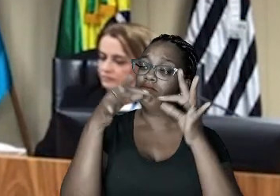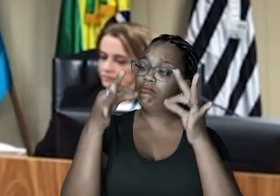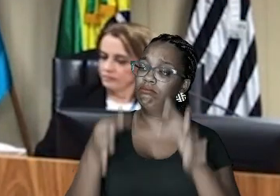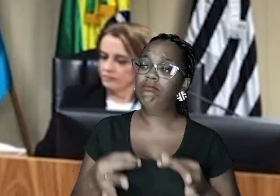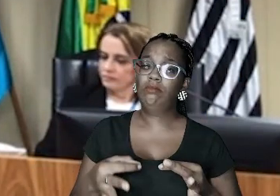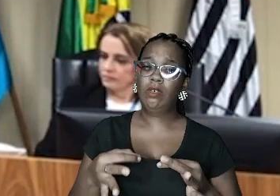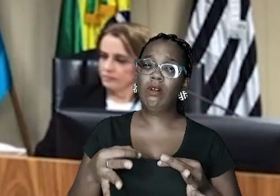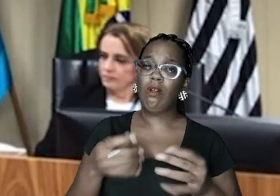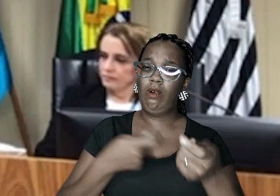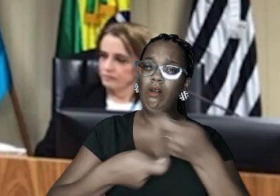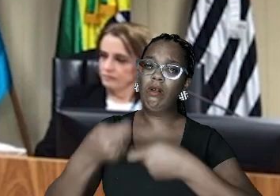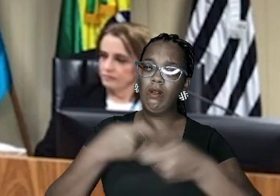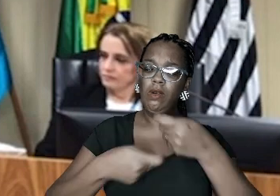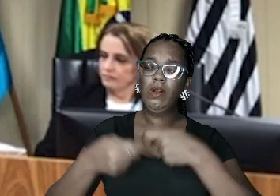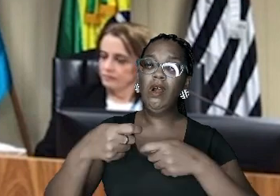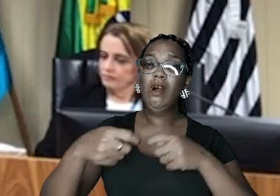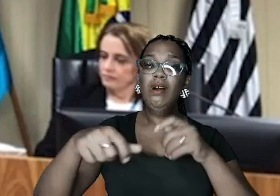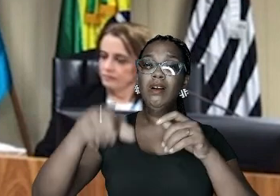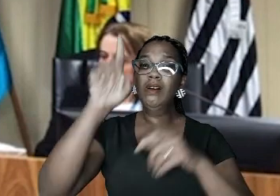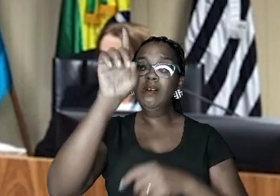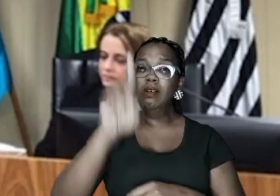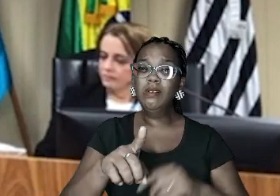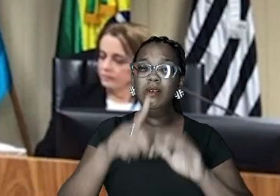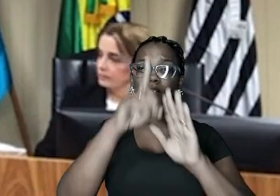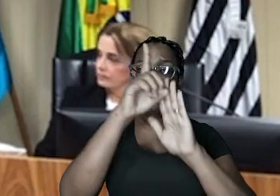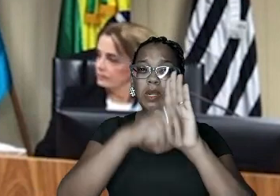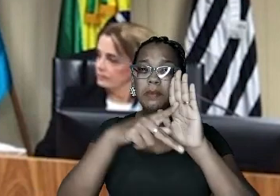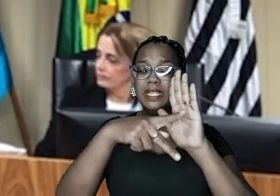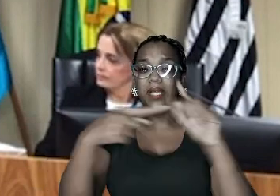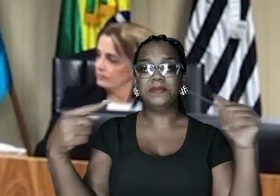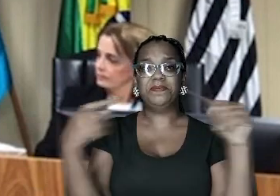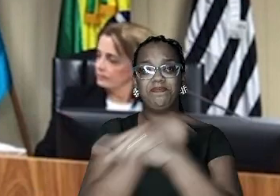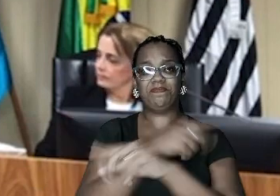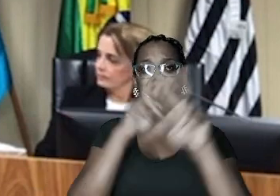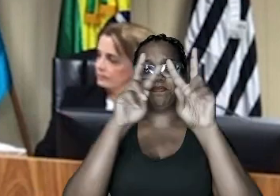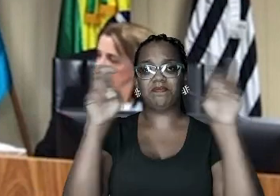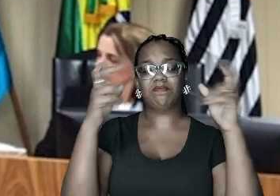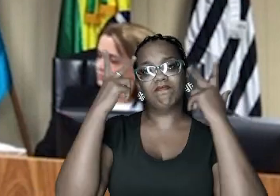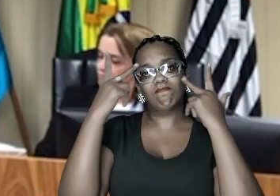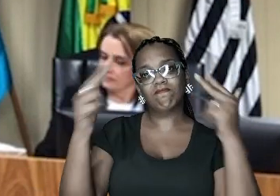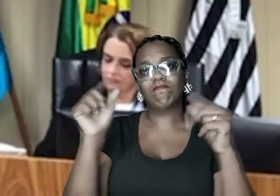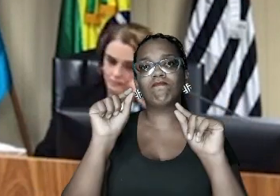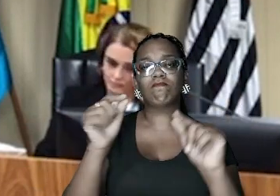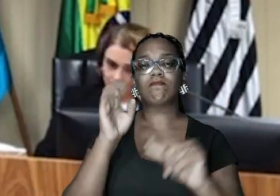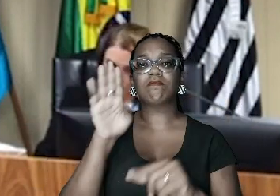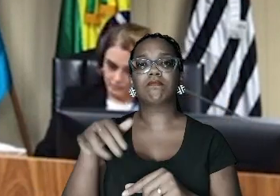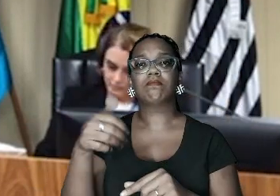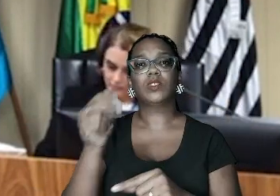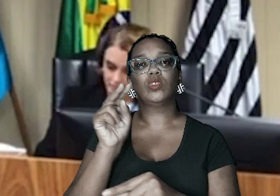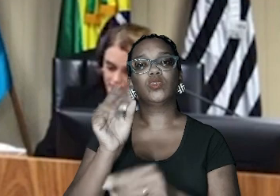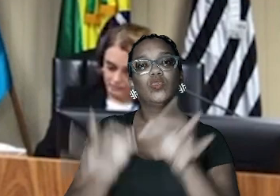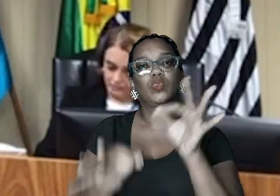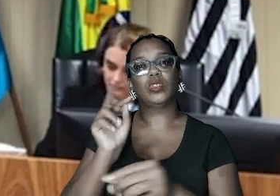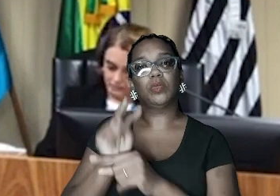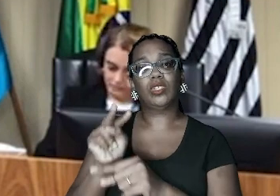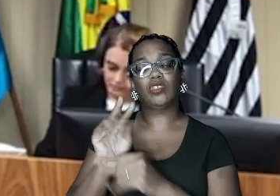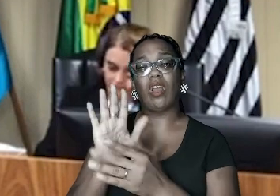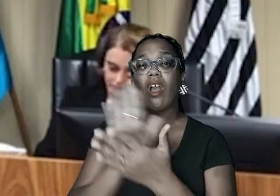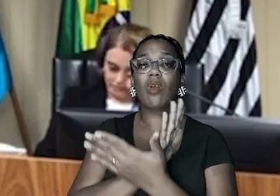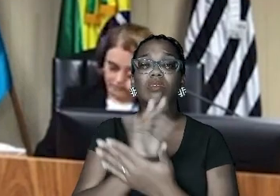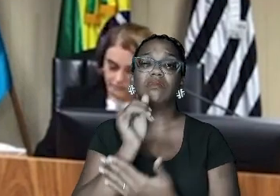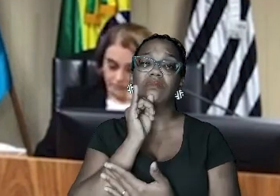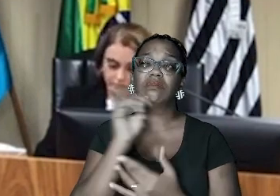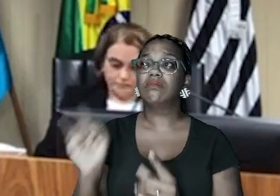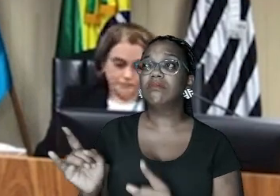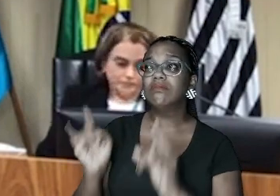no direito penal existe uma verdadeira controversa sobre a natureza jurídica do bem jurídico protegido alguns dizem que ser o patrimônio do